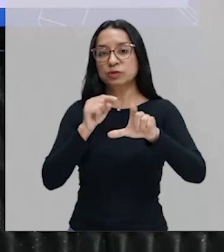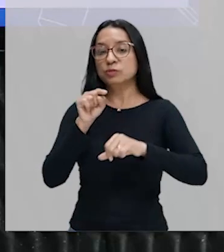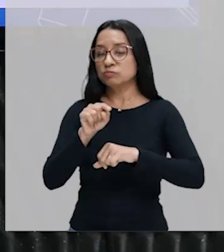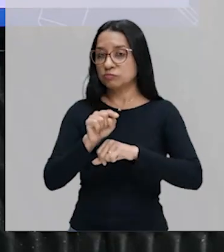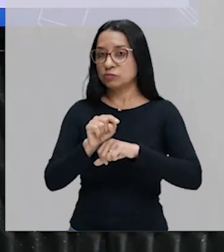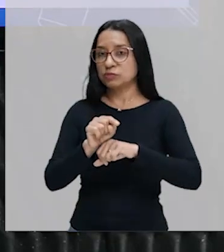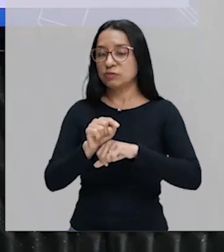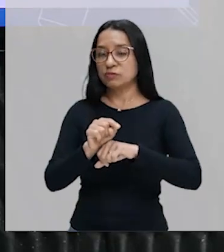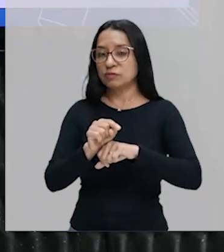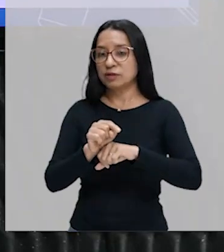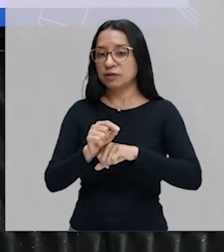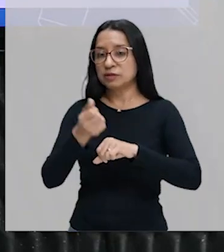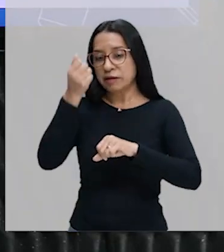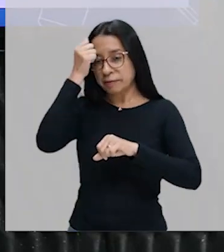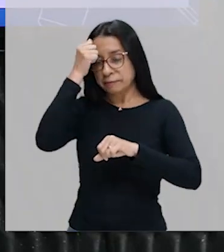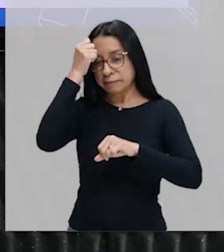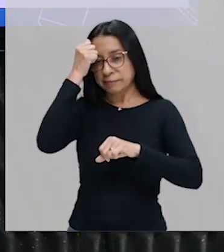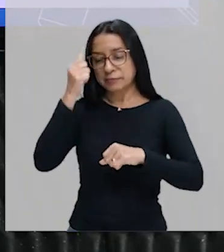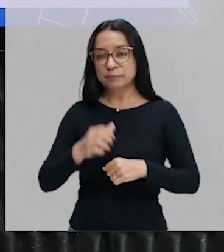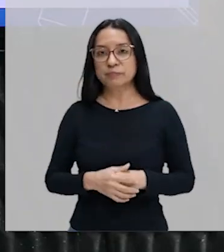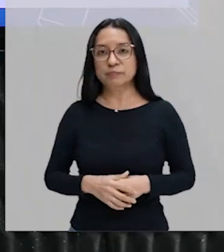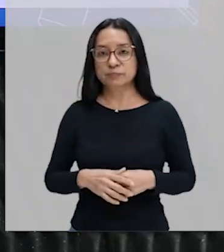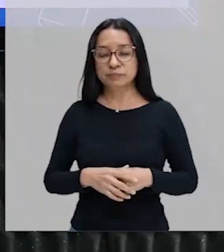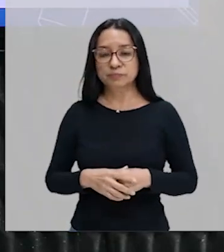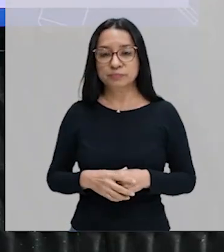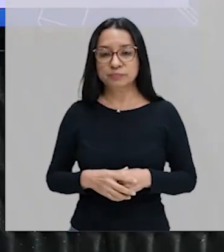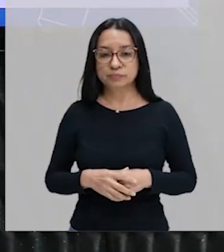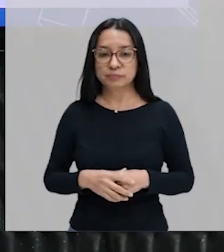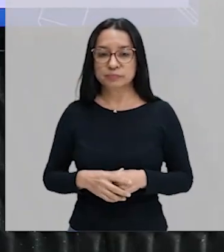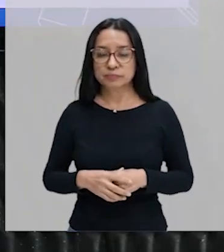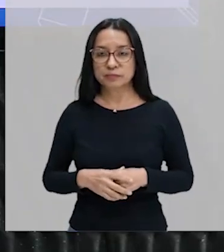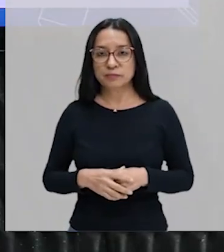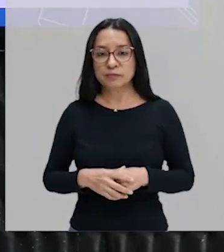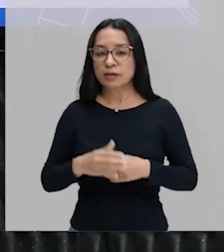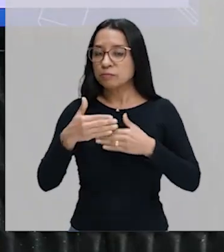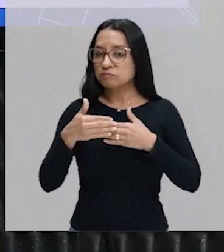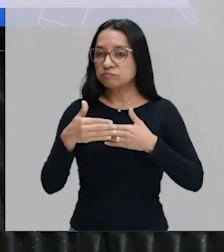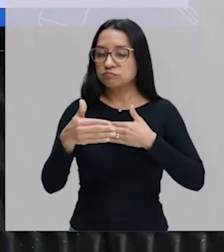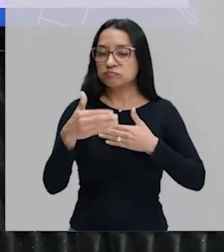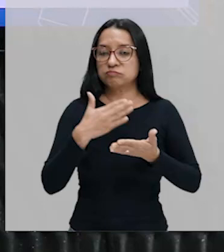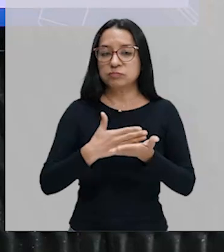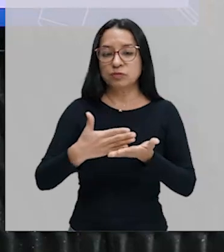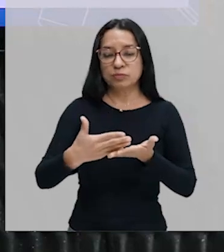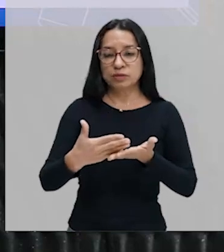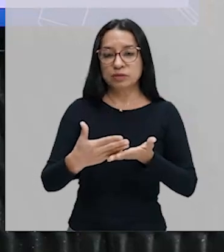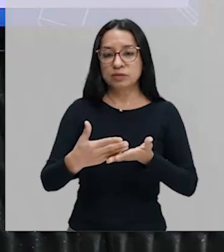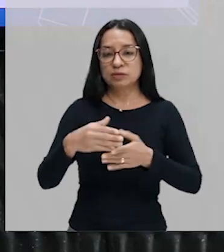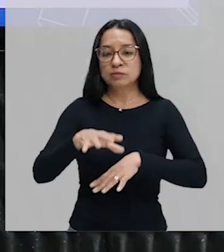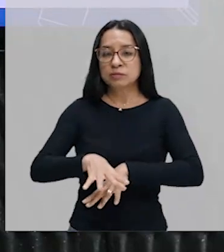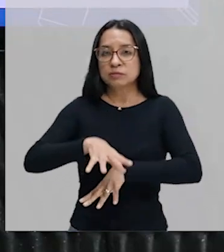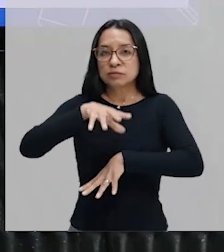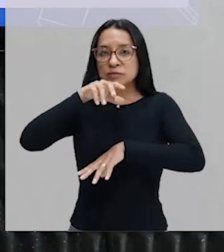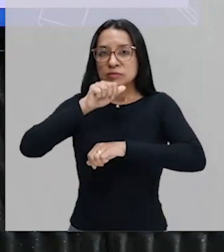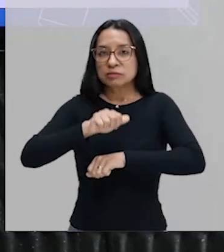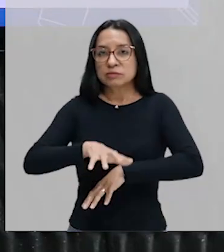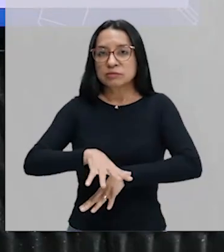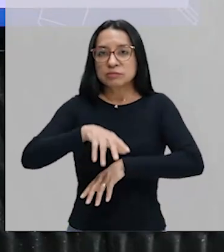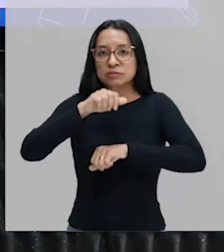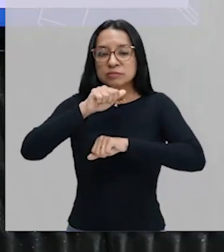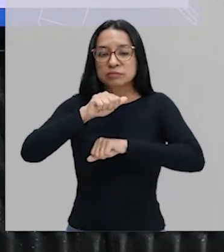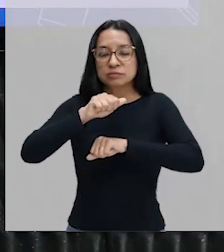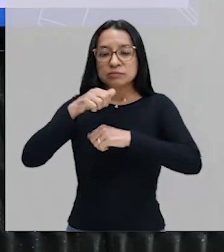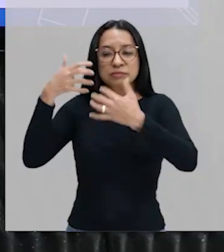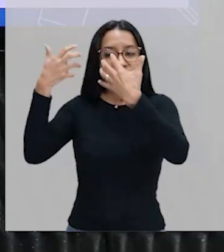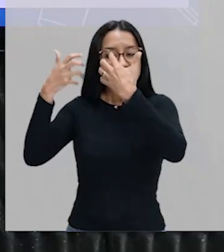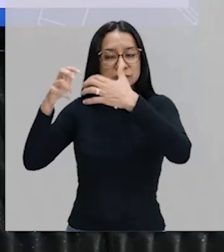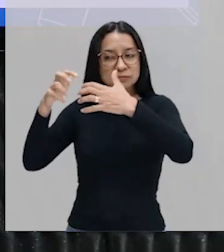vai te arrepender. Então, sem mais delongas, para a gente começar, dar aquela respirada, ó,